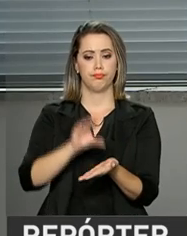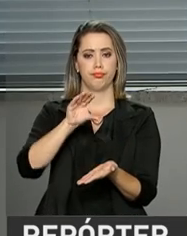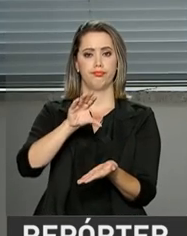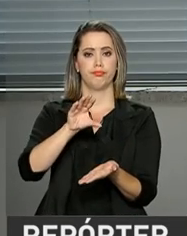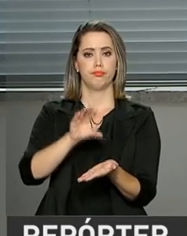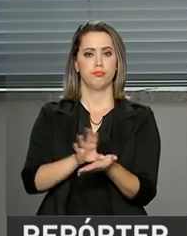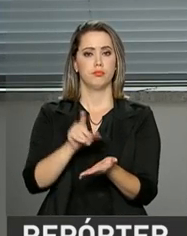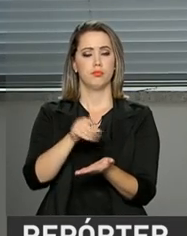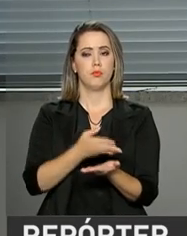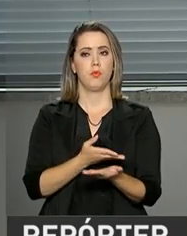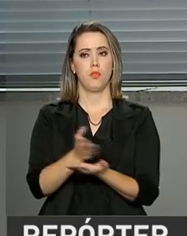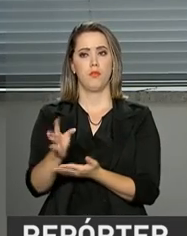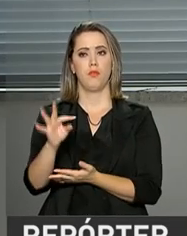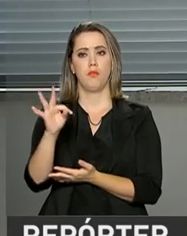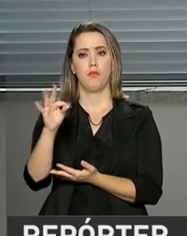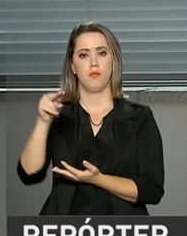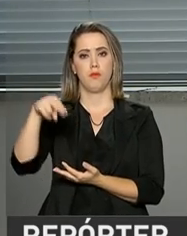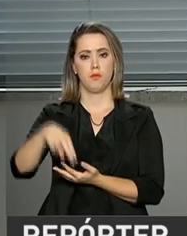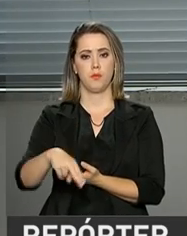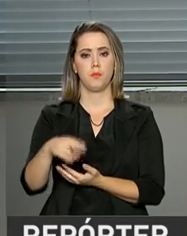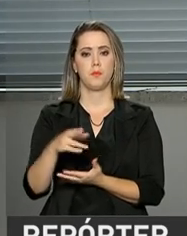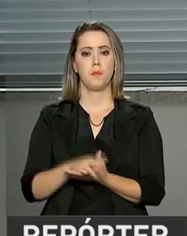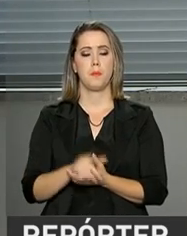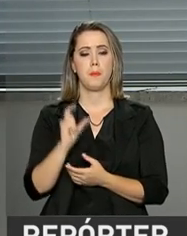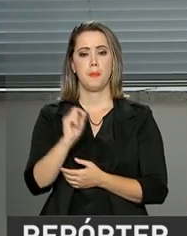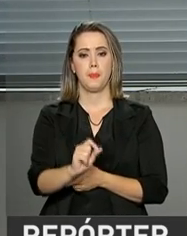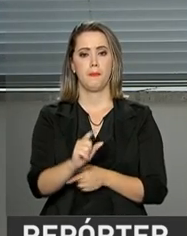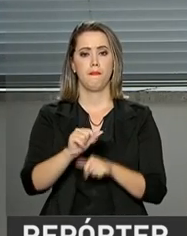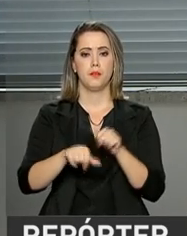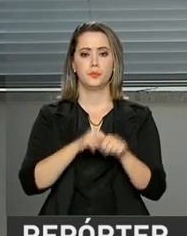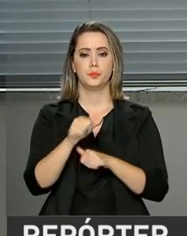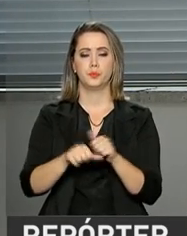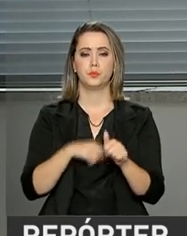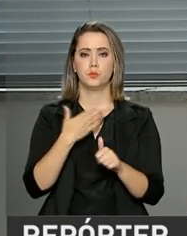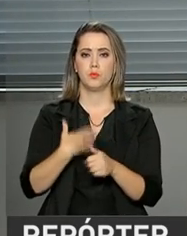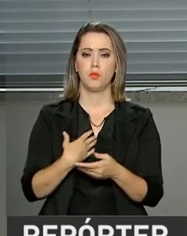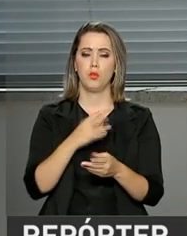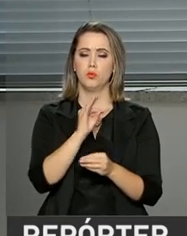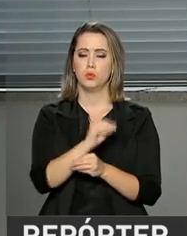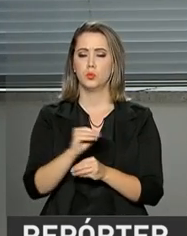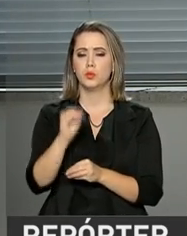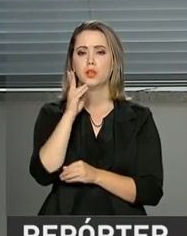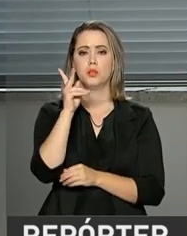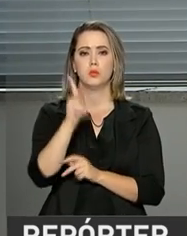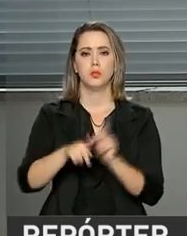maioria dos credos que a gente arrecada acaba indo pro Tesouro Nacional e se reverte em PR da das políticas públicas do Governo Federal